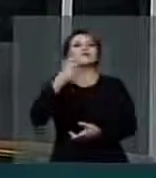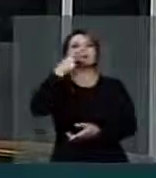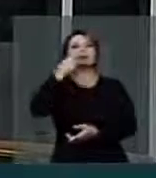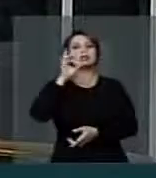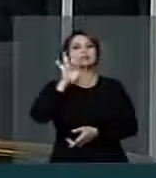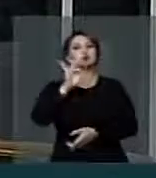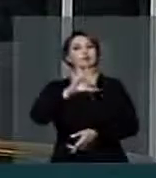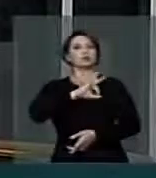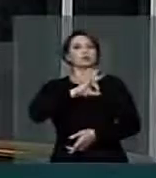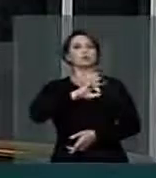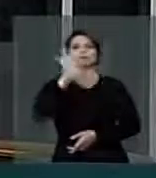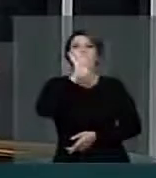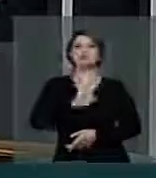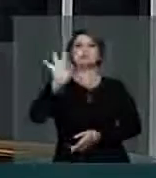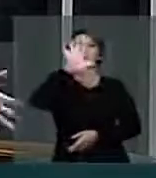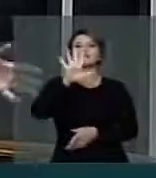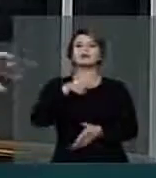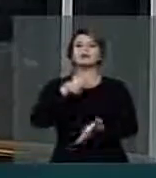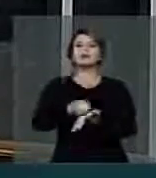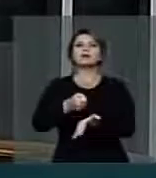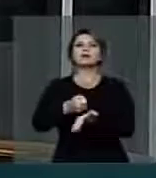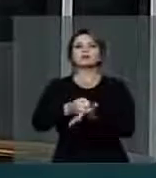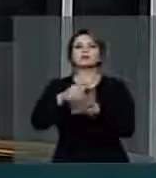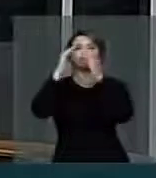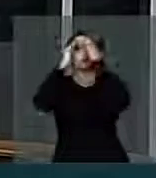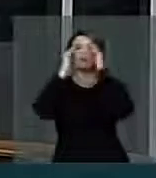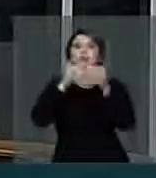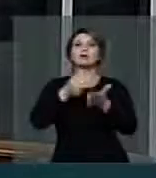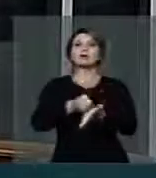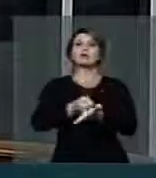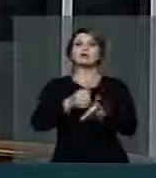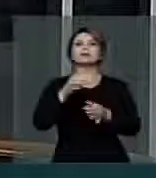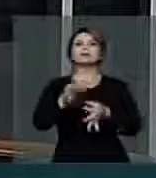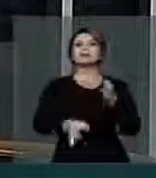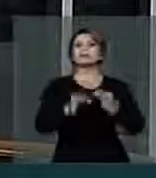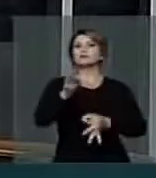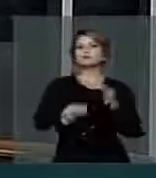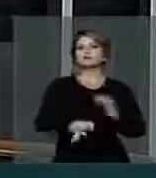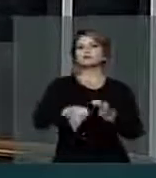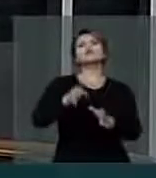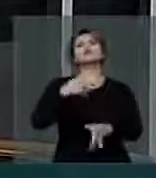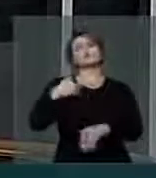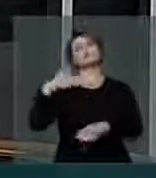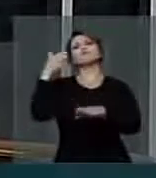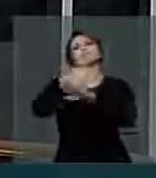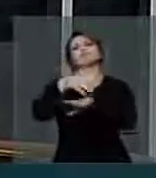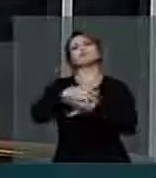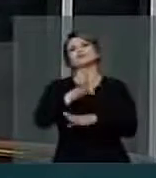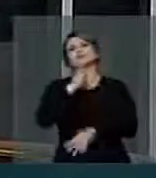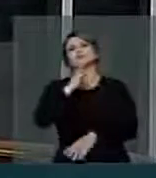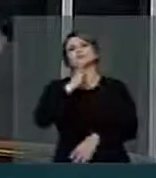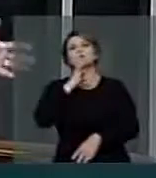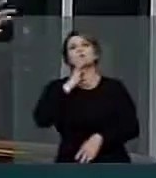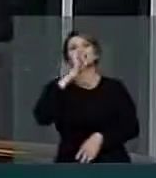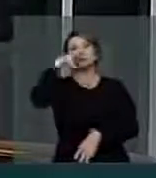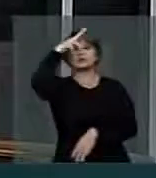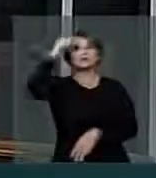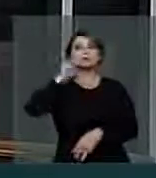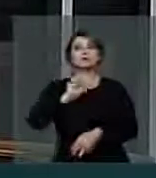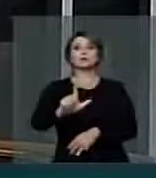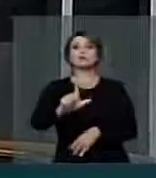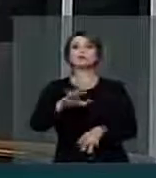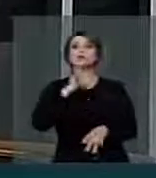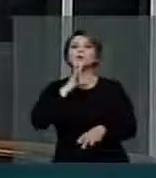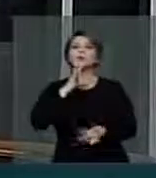Polícia Federal para cumprir ordens judiciais. Eu já tive em Mato Grosso do Sul, tive em Dourado e outros